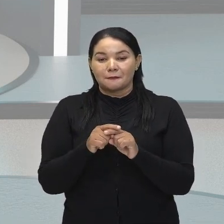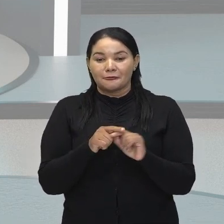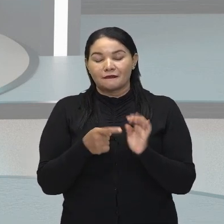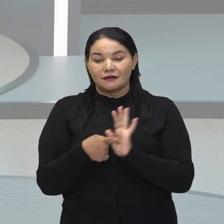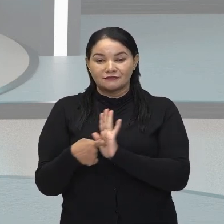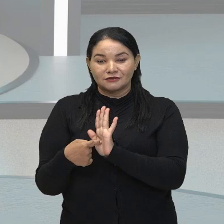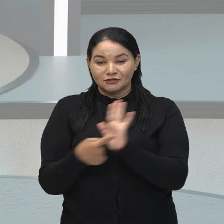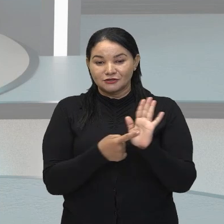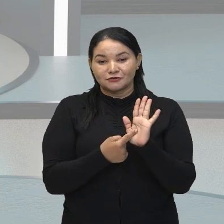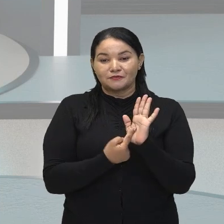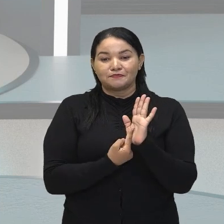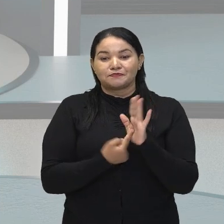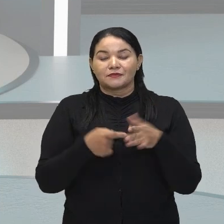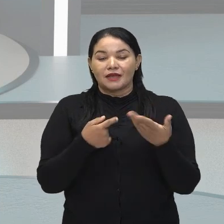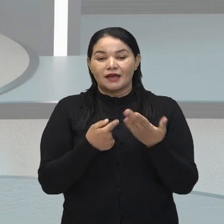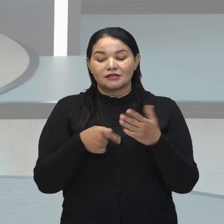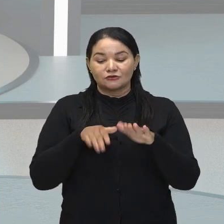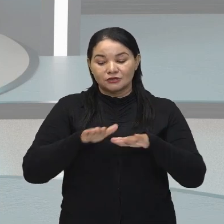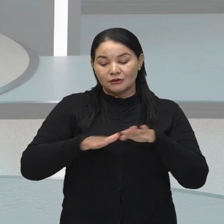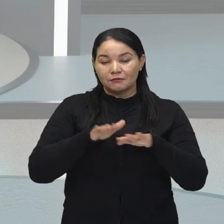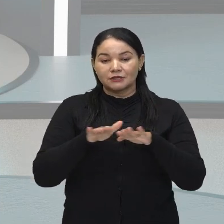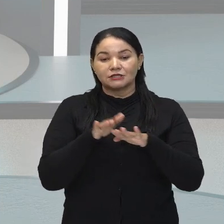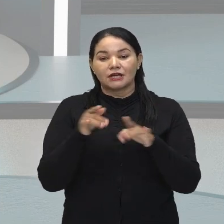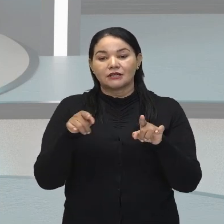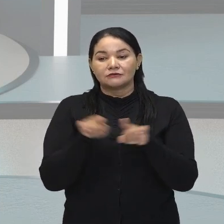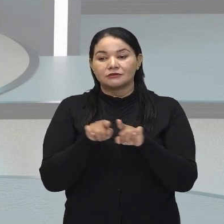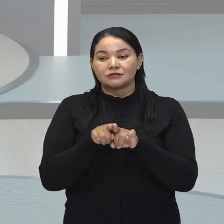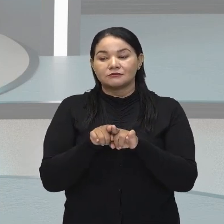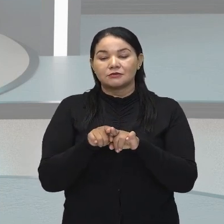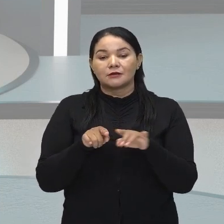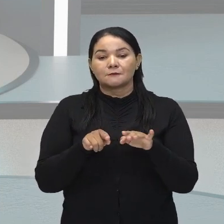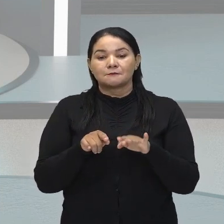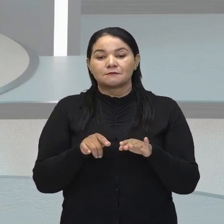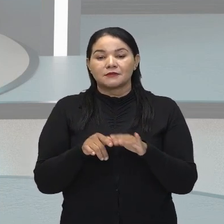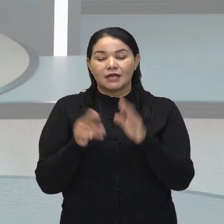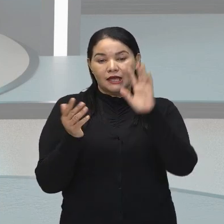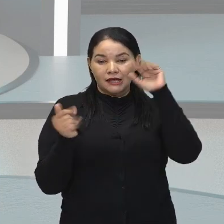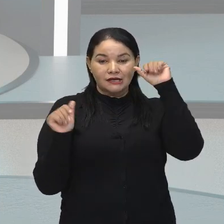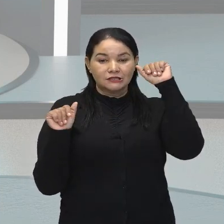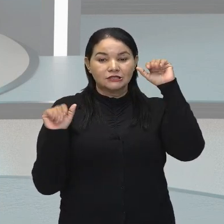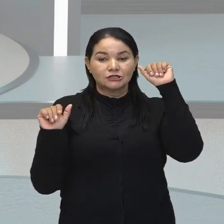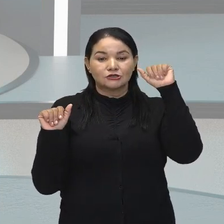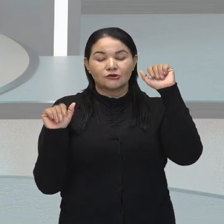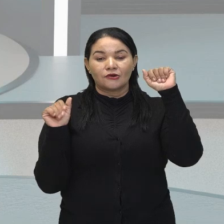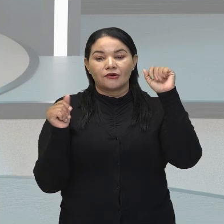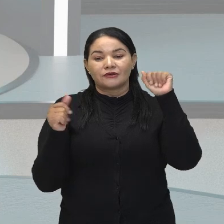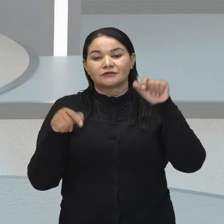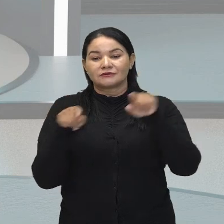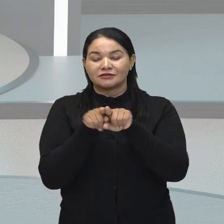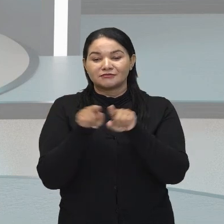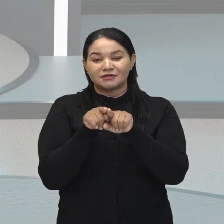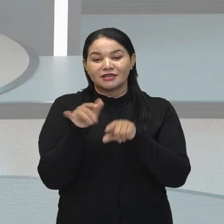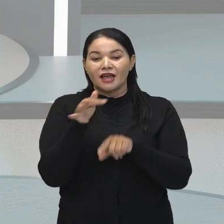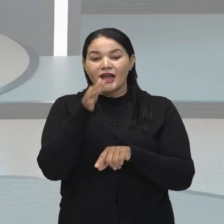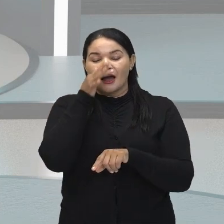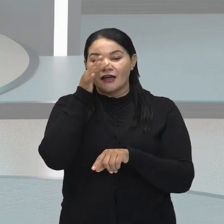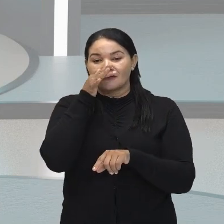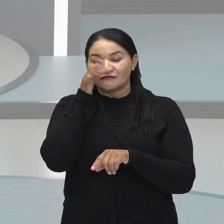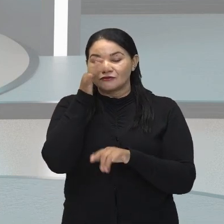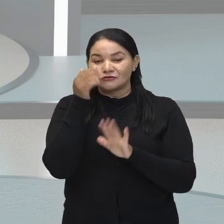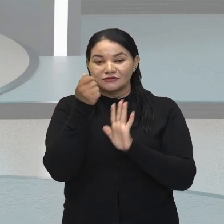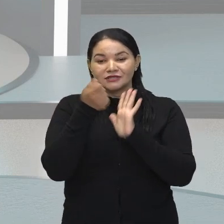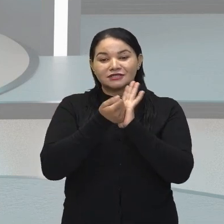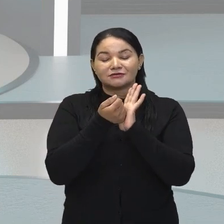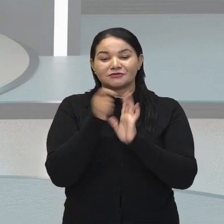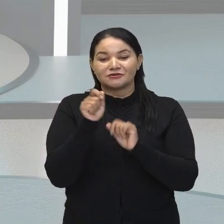o sapateado, trazer o canto, a castanhola, a flor que tem a simbologia ali